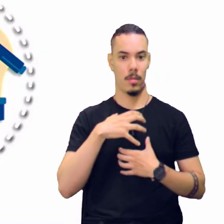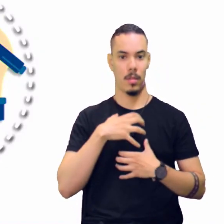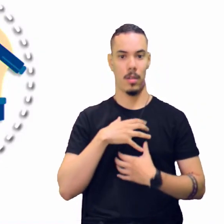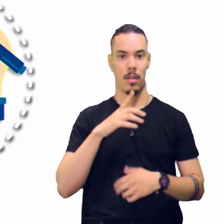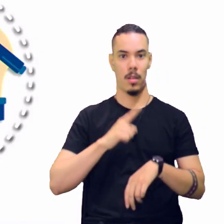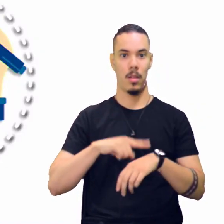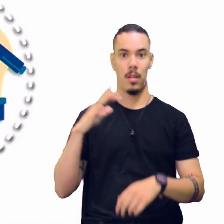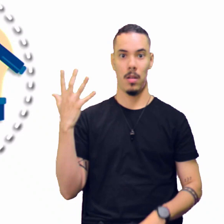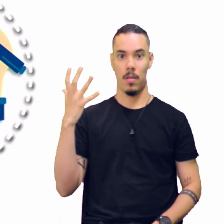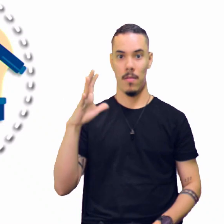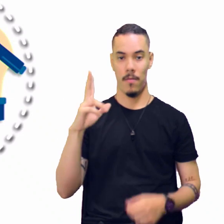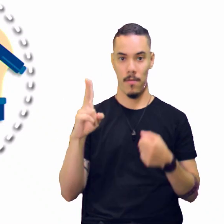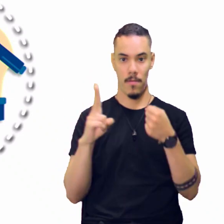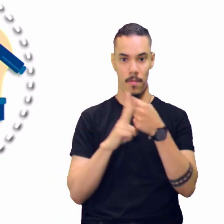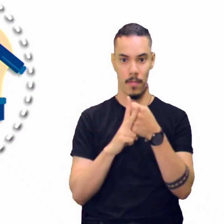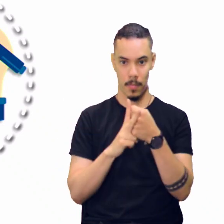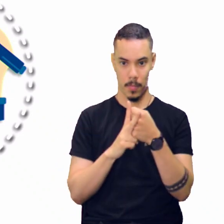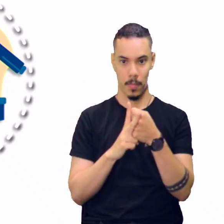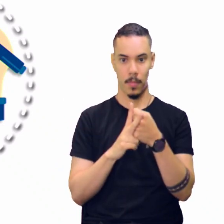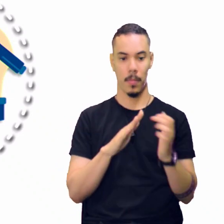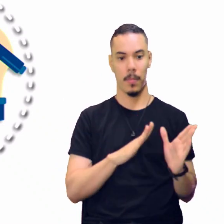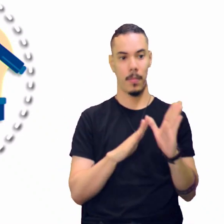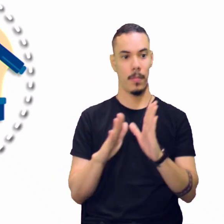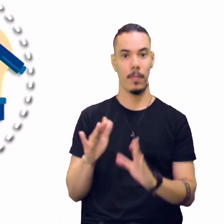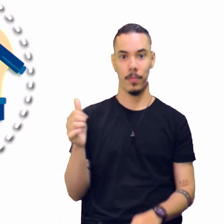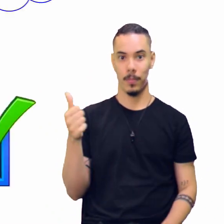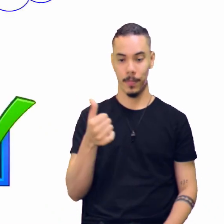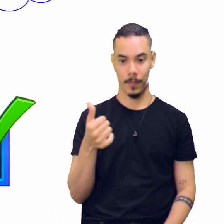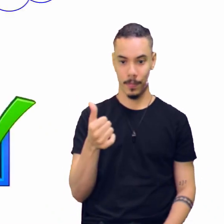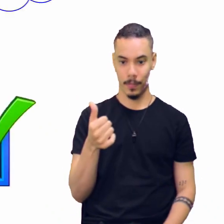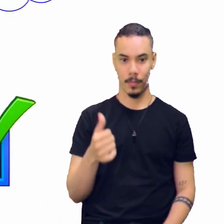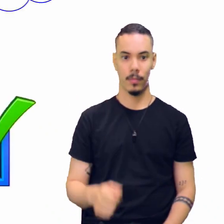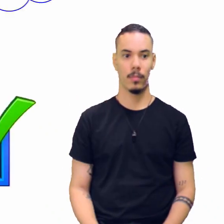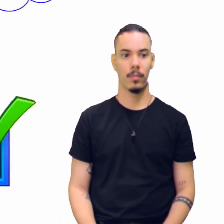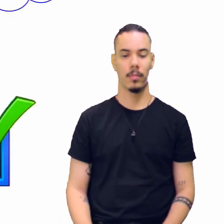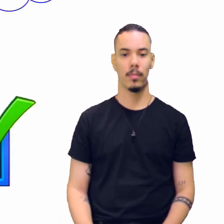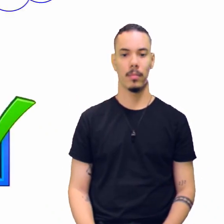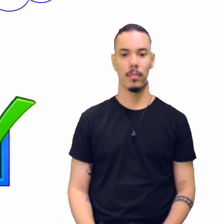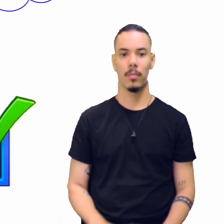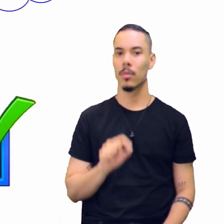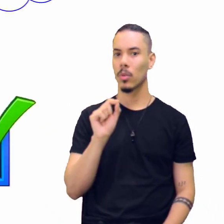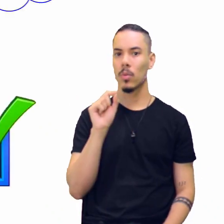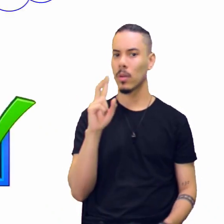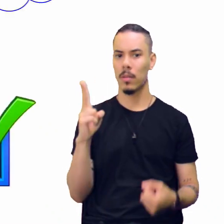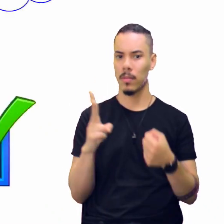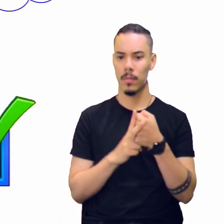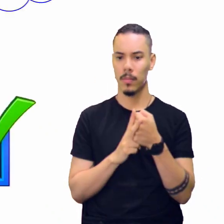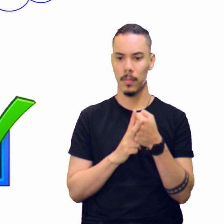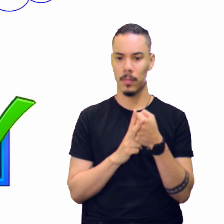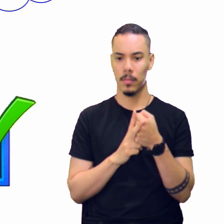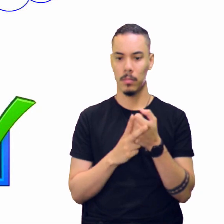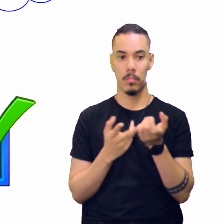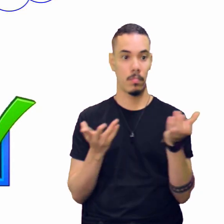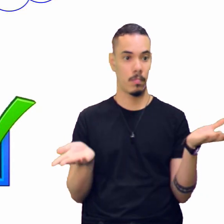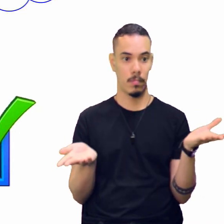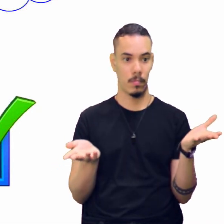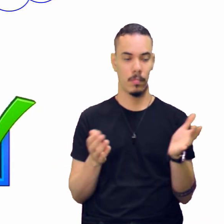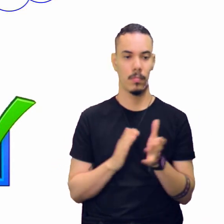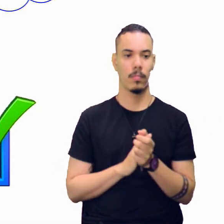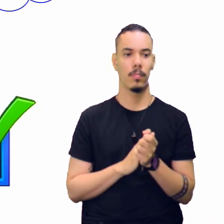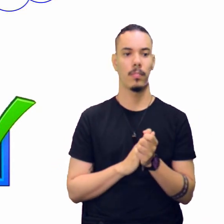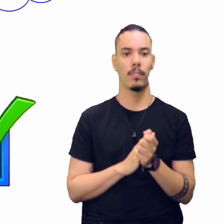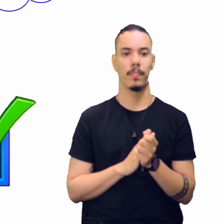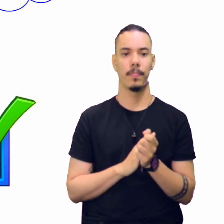e tempos verbais, parte 1. Mas o que é verbo, amadinha? Vamos lá,